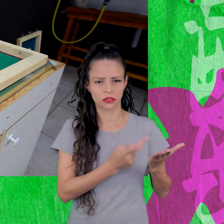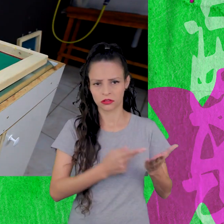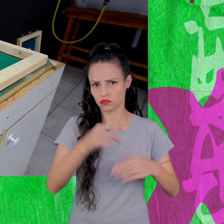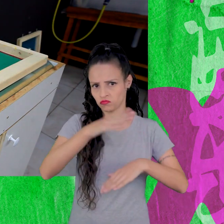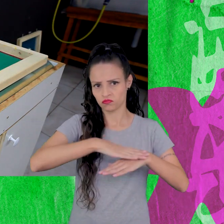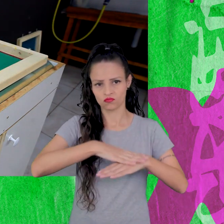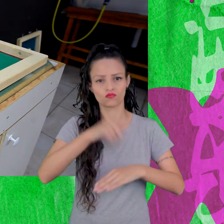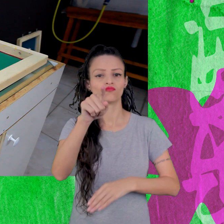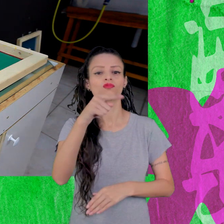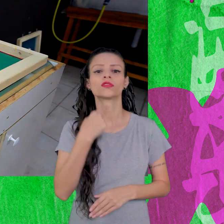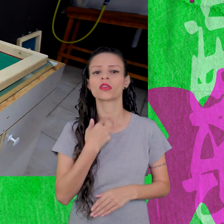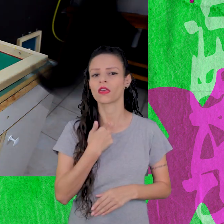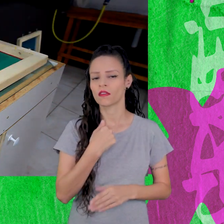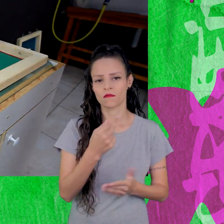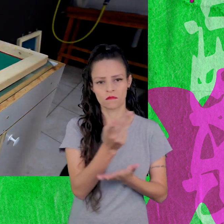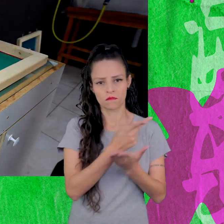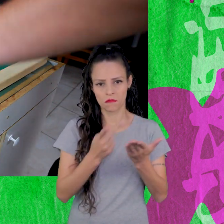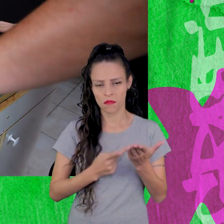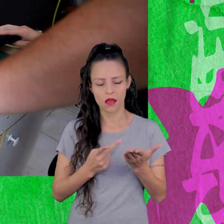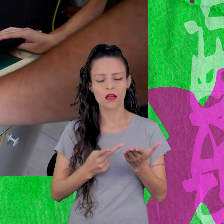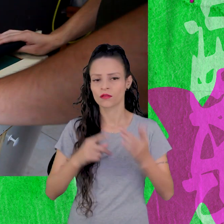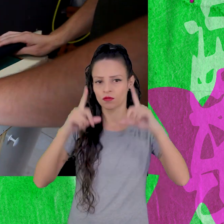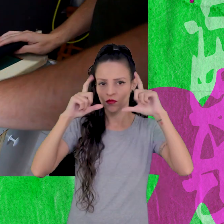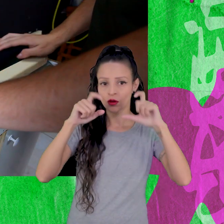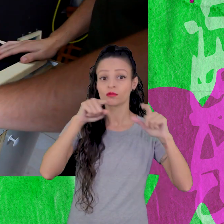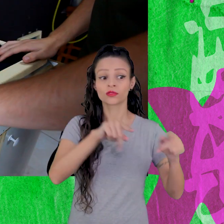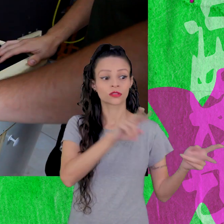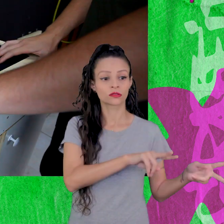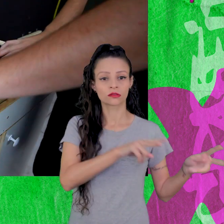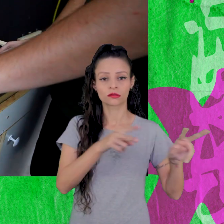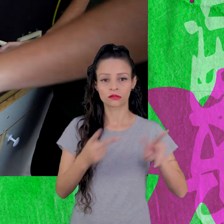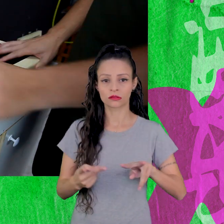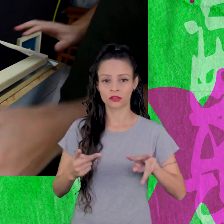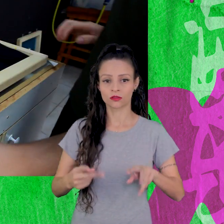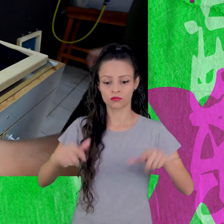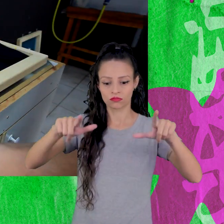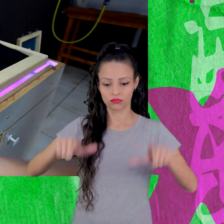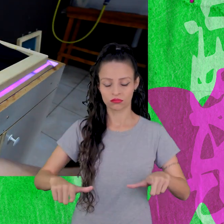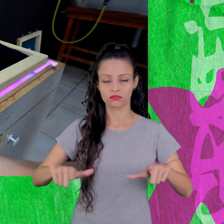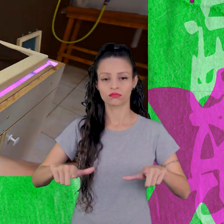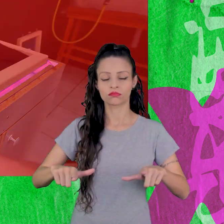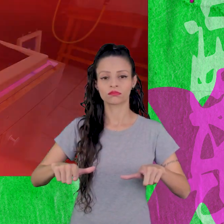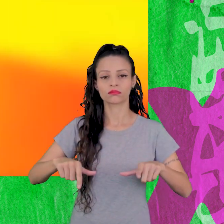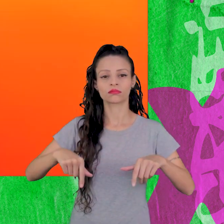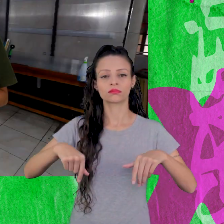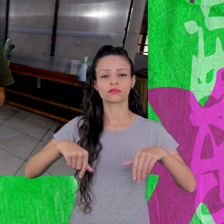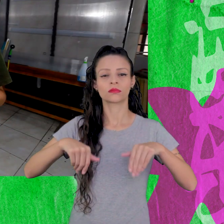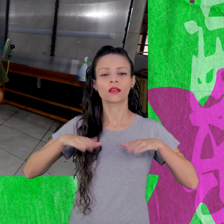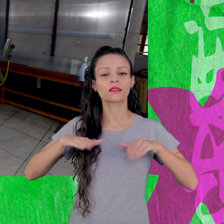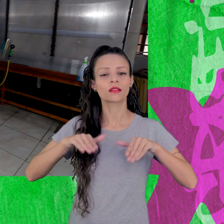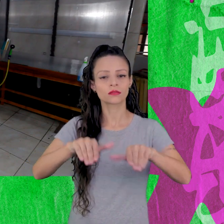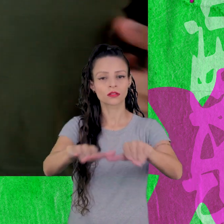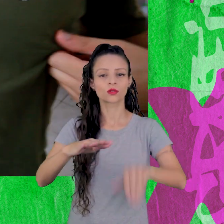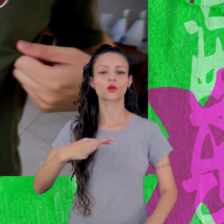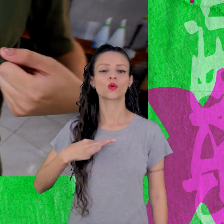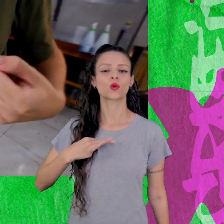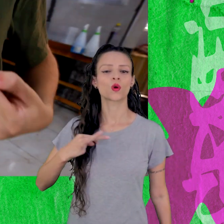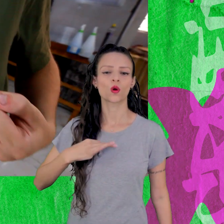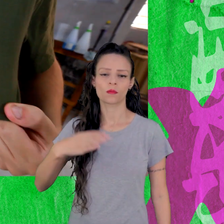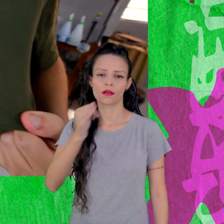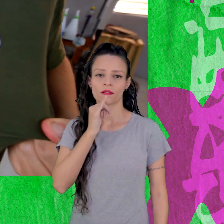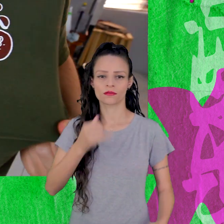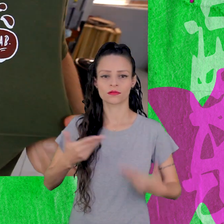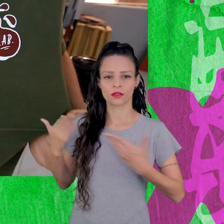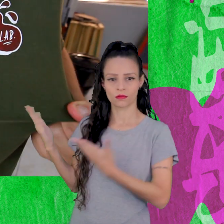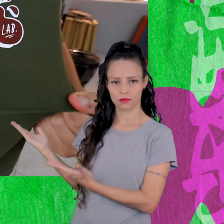fazer, uma imagem, uma foto, e você transpõe ela para um tecido. Então quando a gente tem uma camiseta com uma estampa como